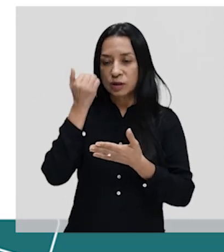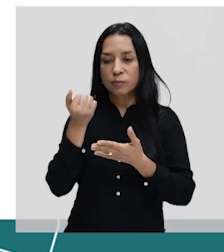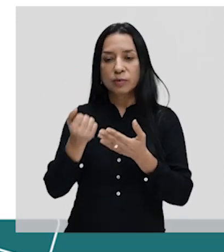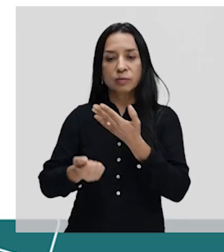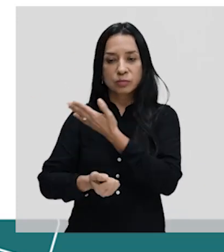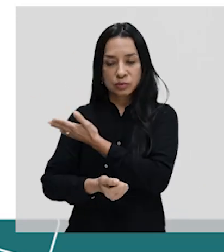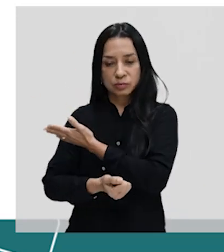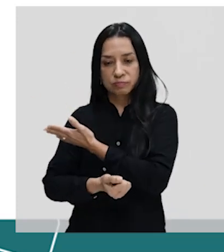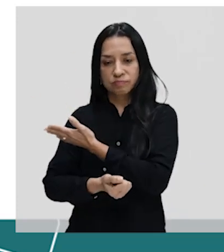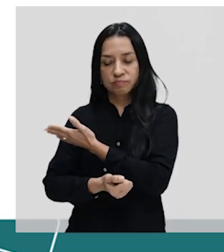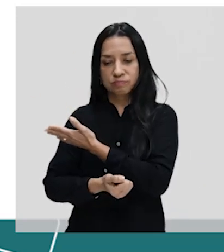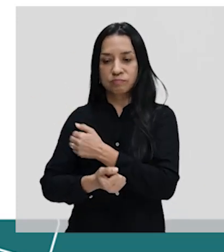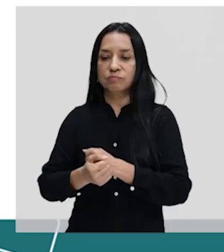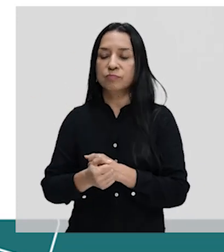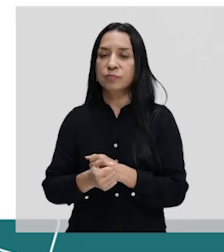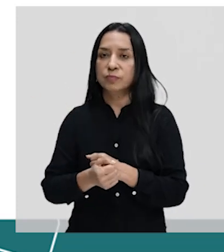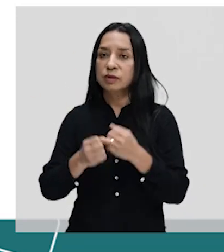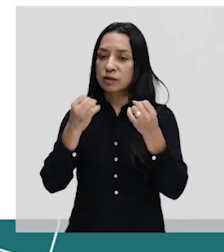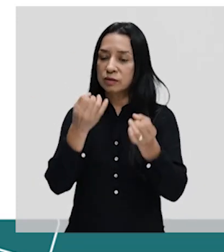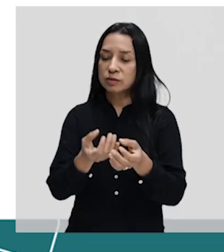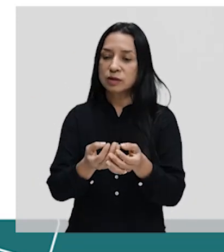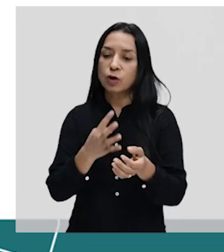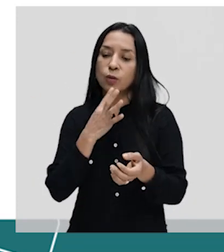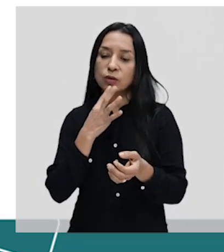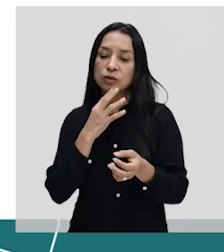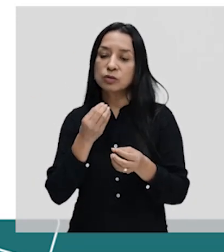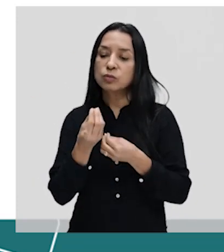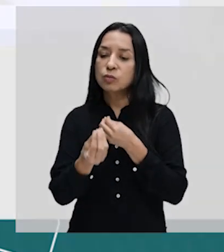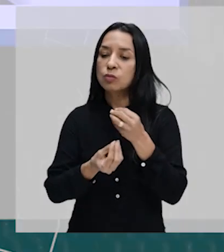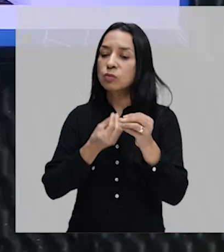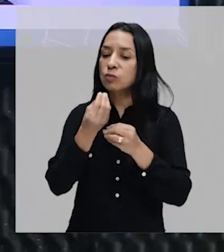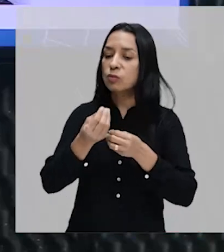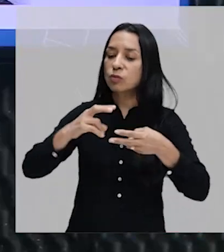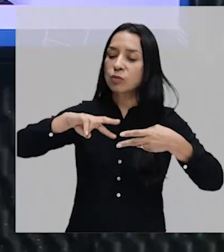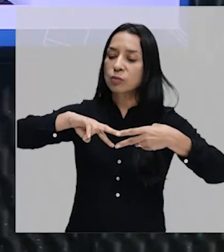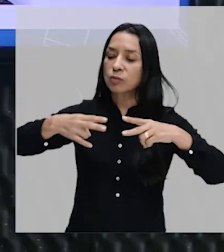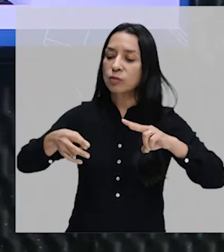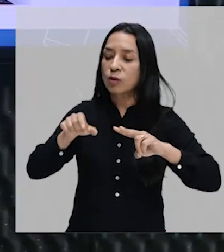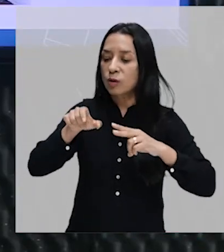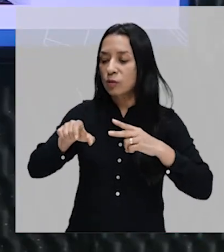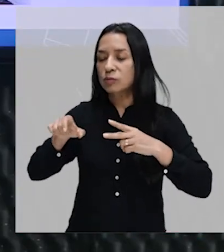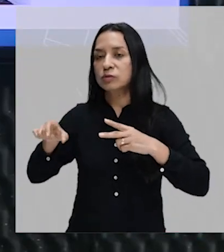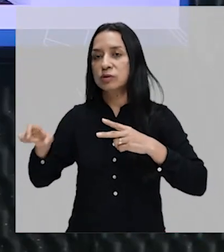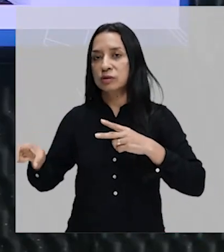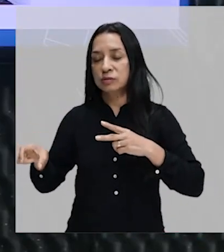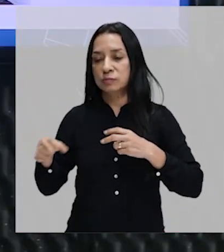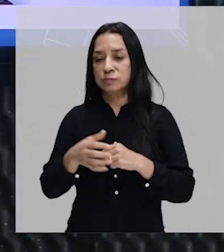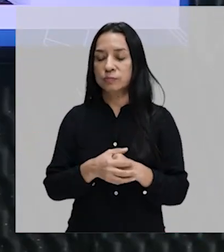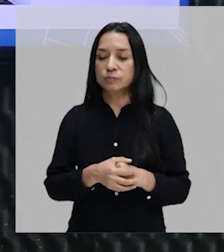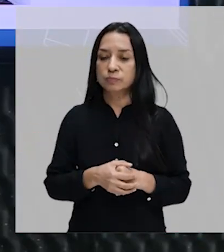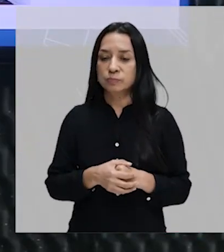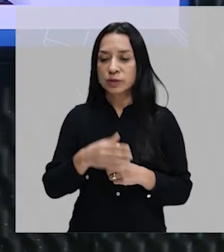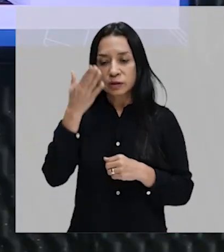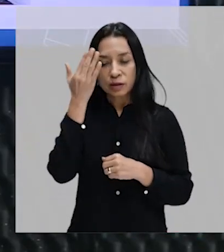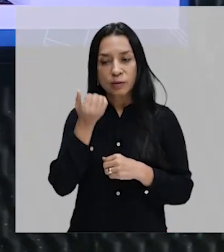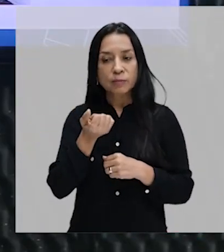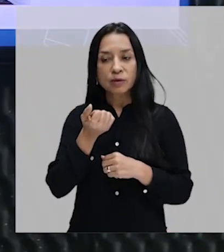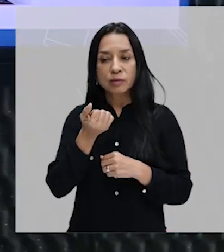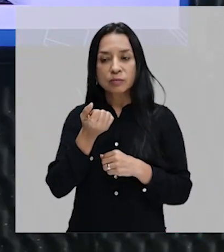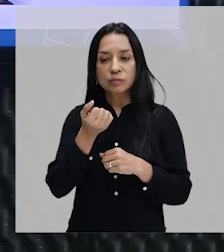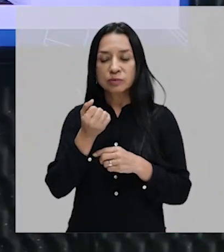tanto mencionava são conhecidos como genes, tá? E hoje nós sabemos que os genes são